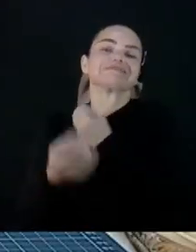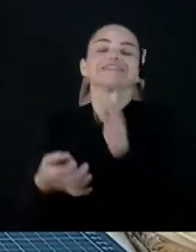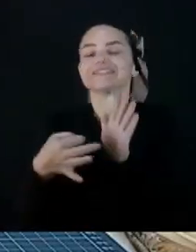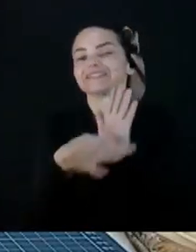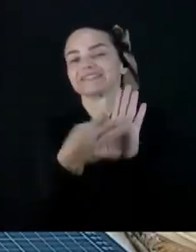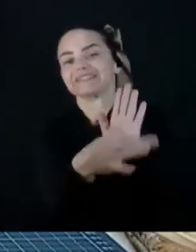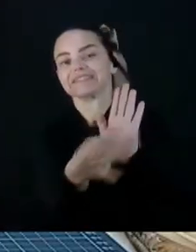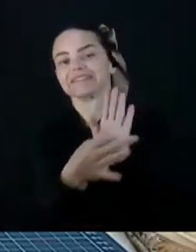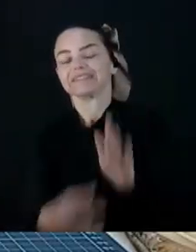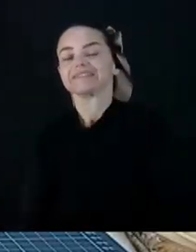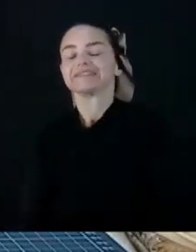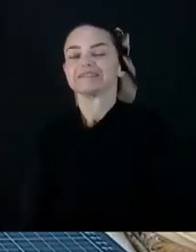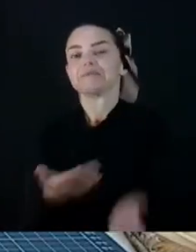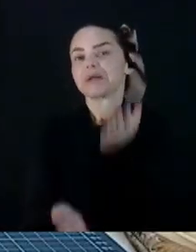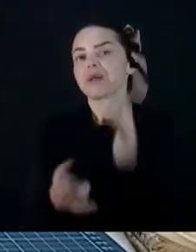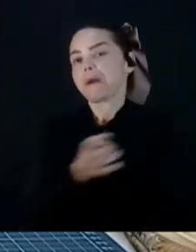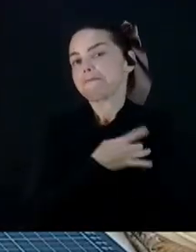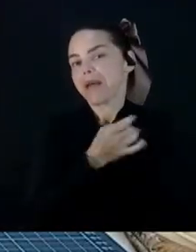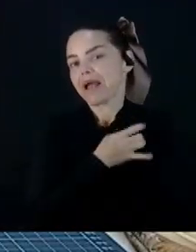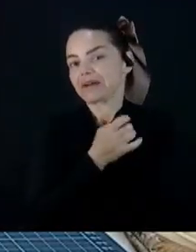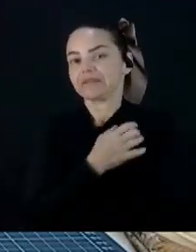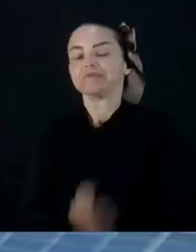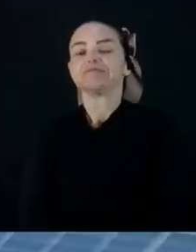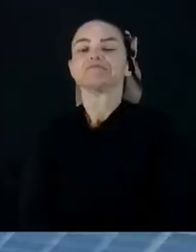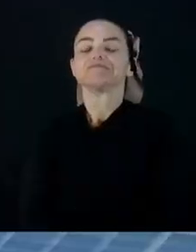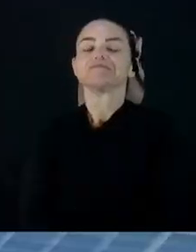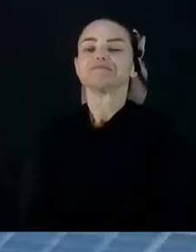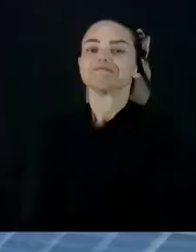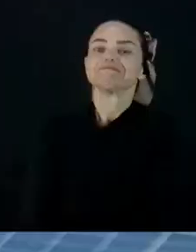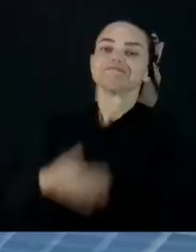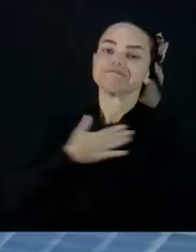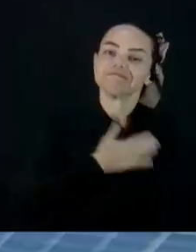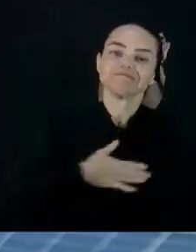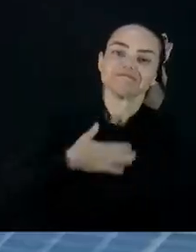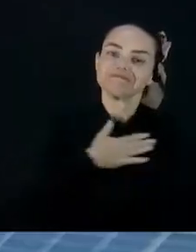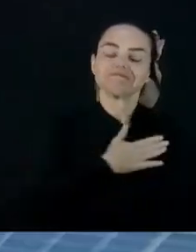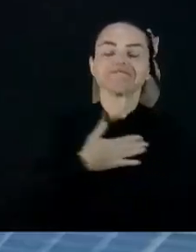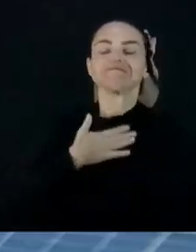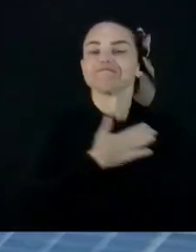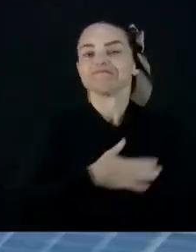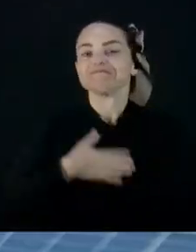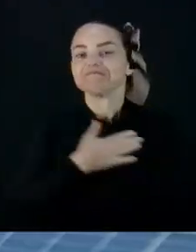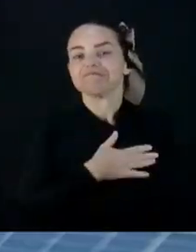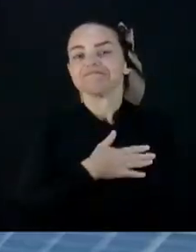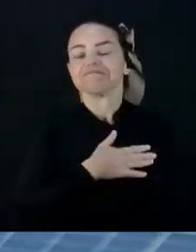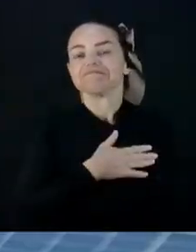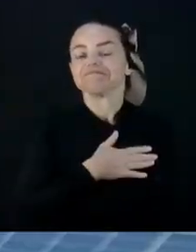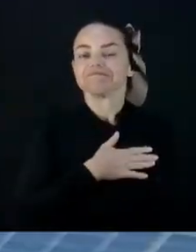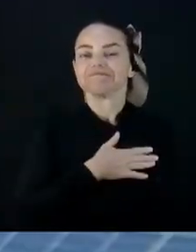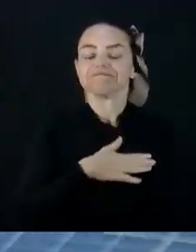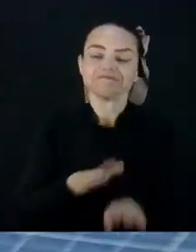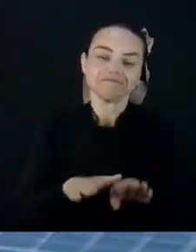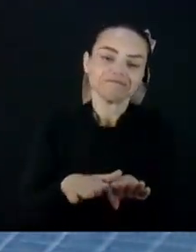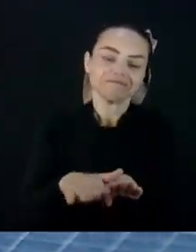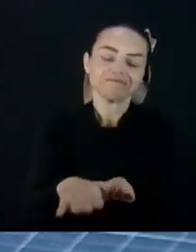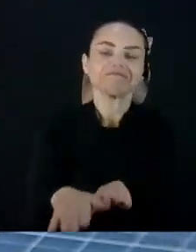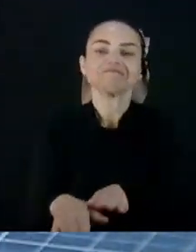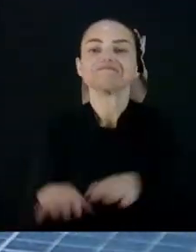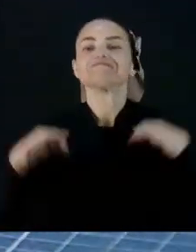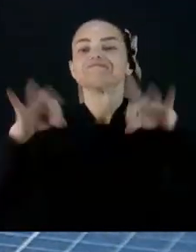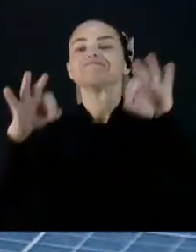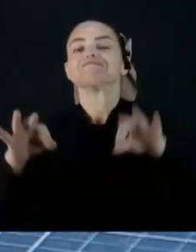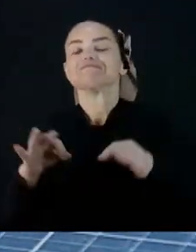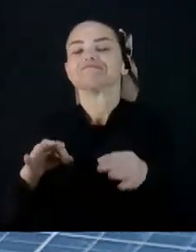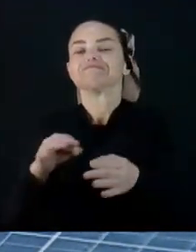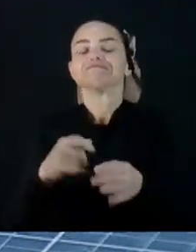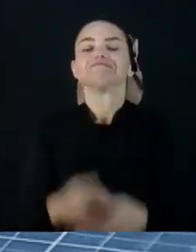esse medo? É gostoso fazer. Eu comecei com barrado de pano de prato, né? E o barrado de pano de